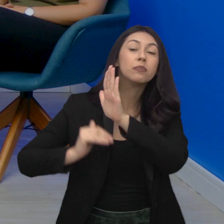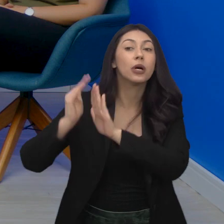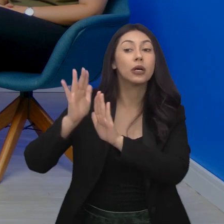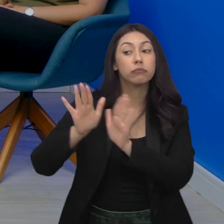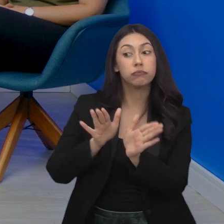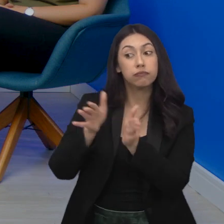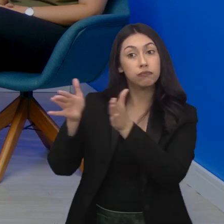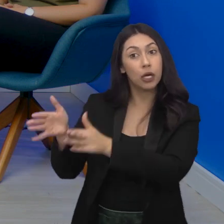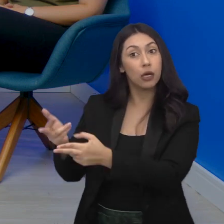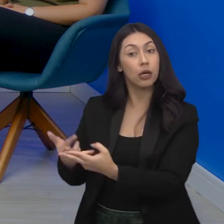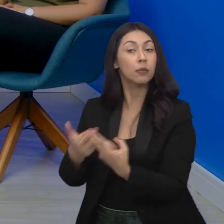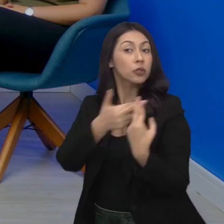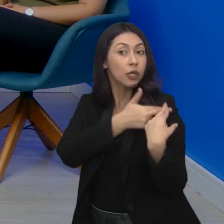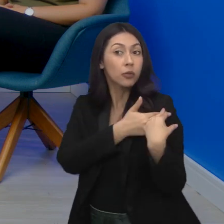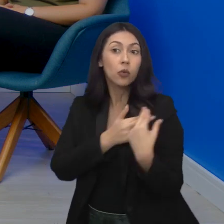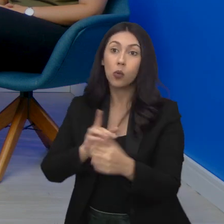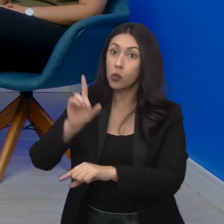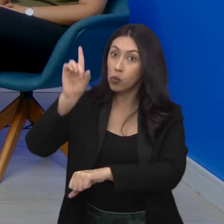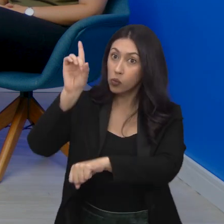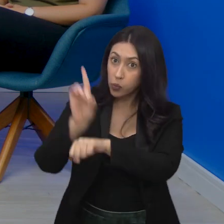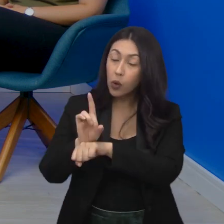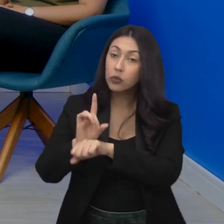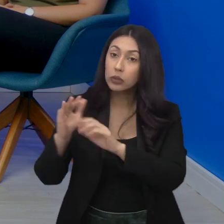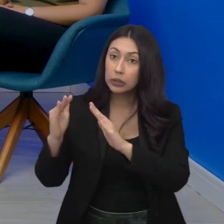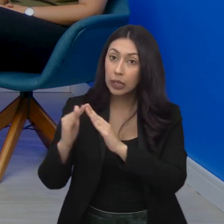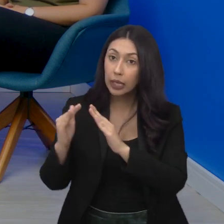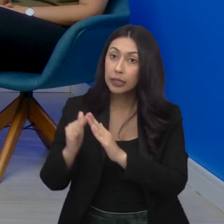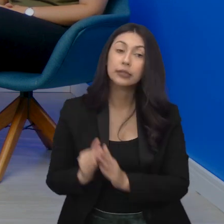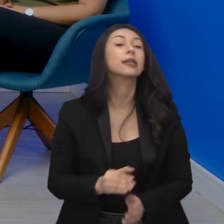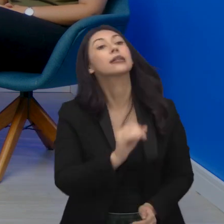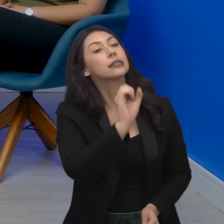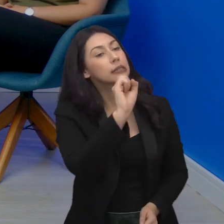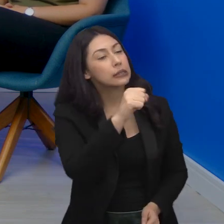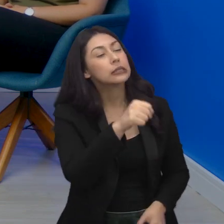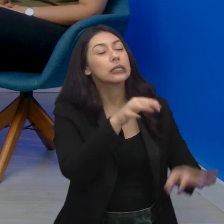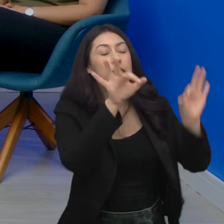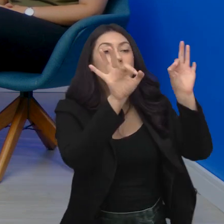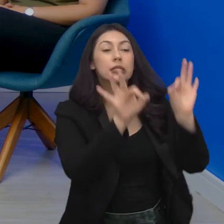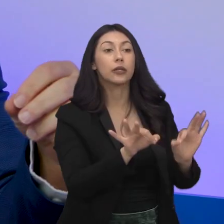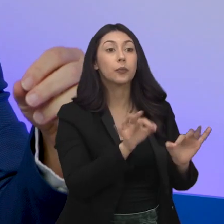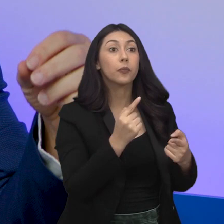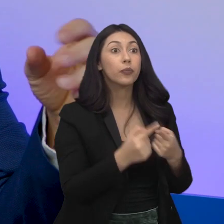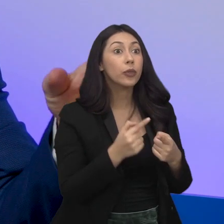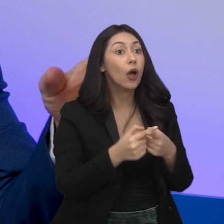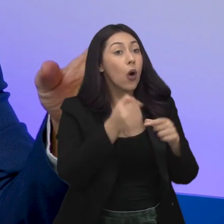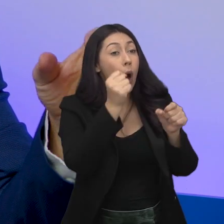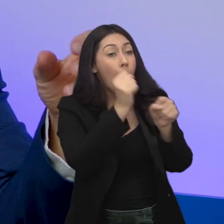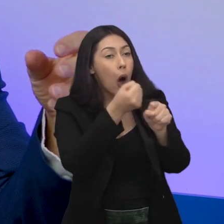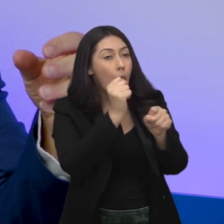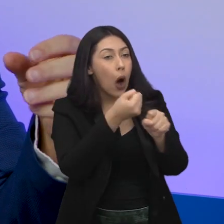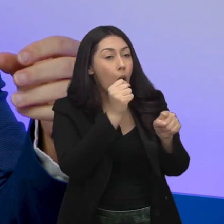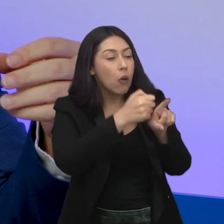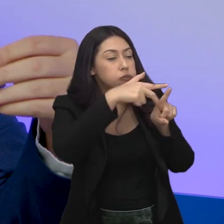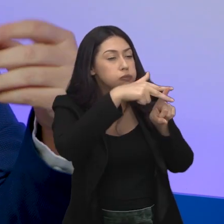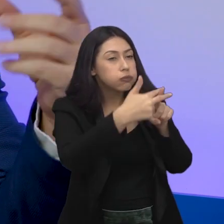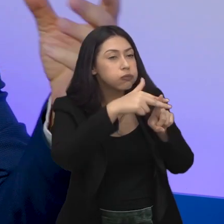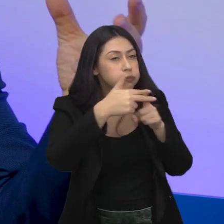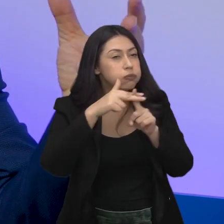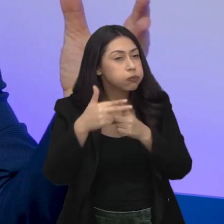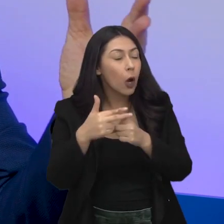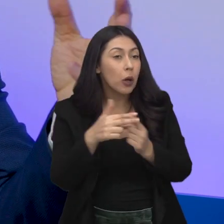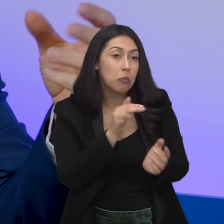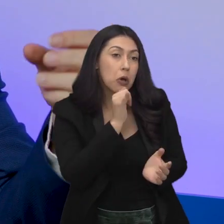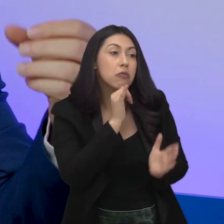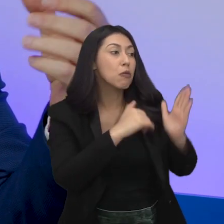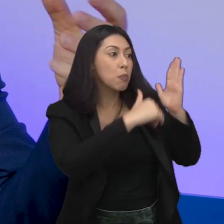nesse caso, a responsabilidade é do proprietário. Isso, correto, porque obra vai ser nesse caso